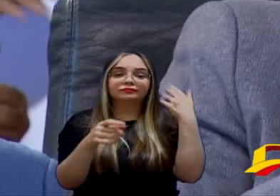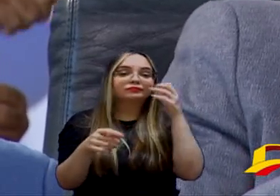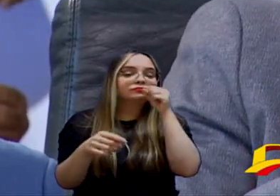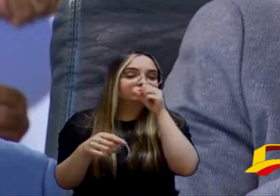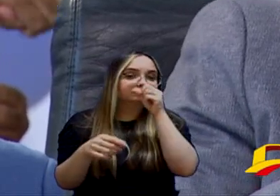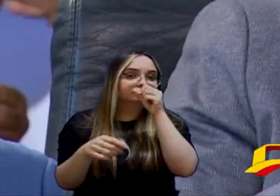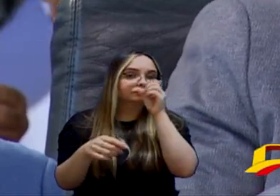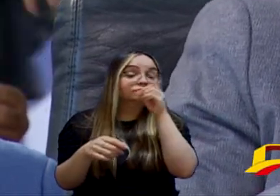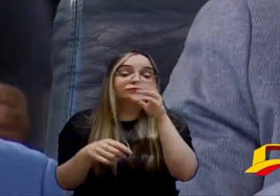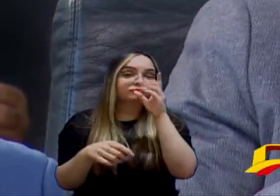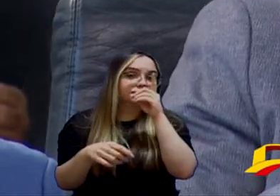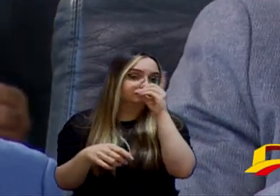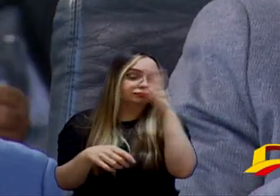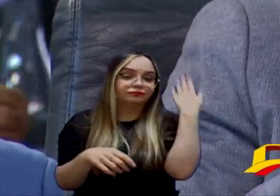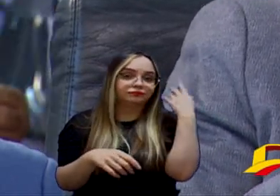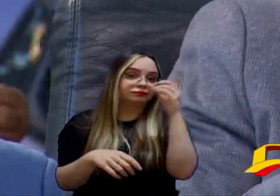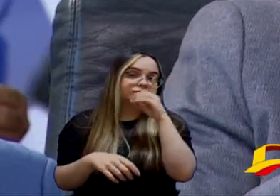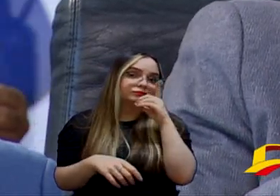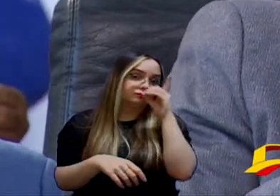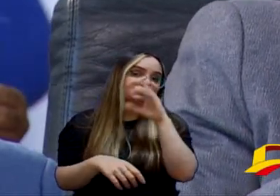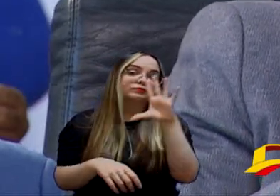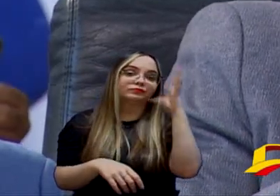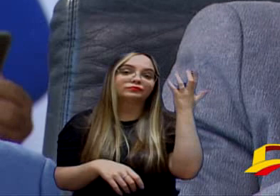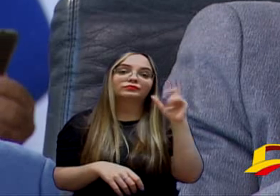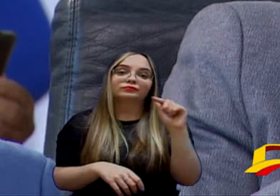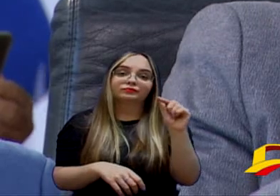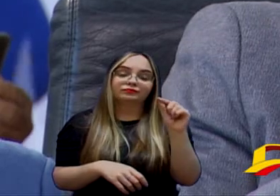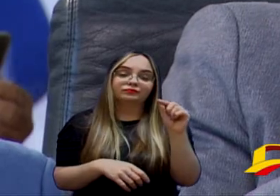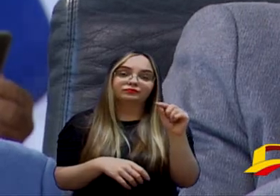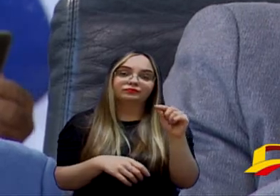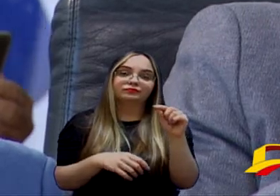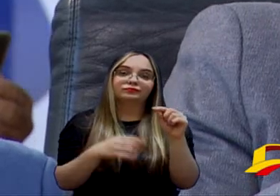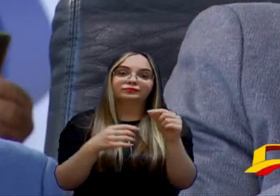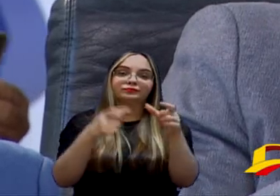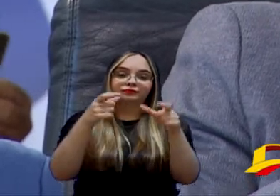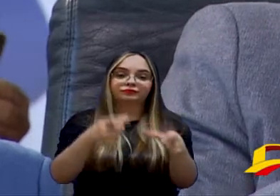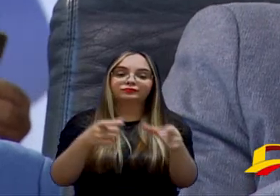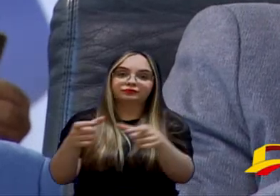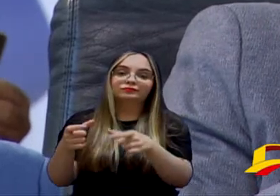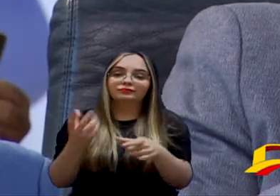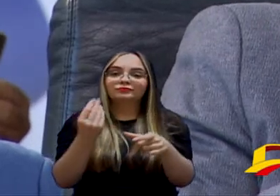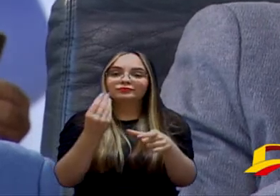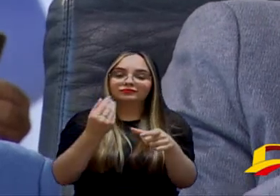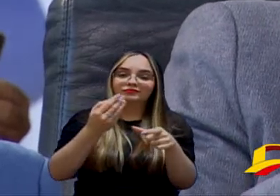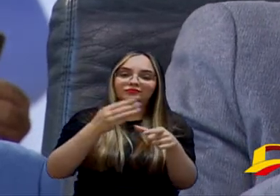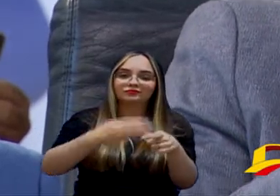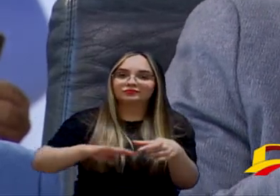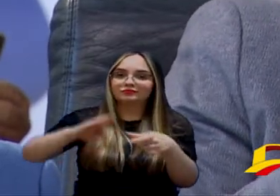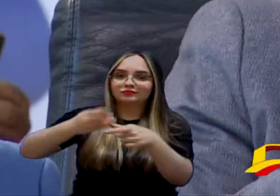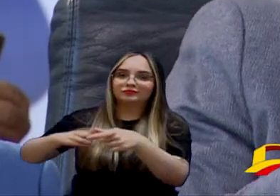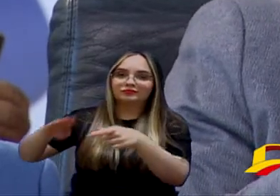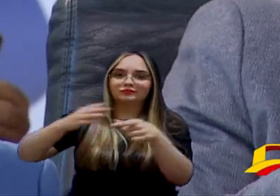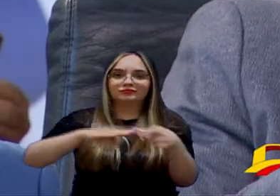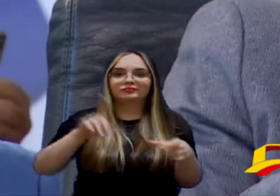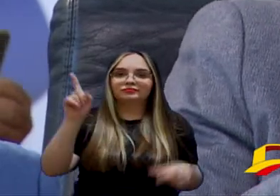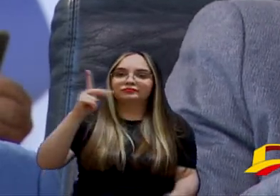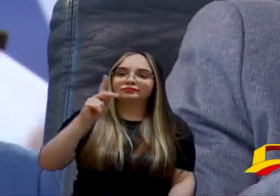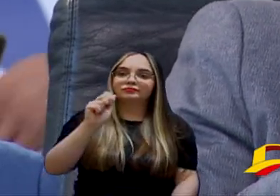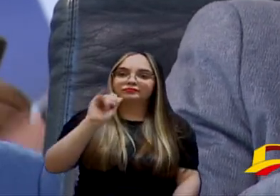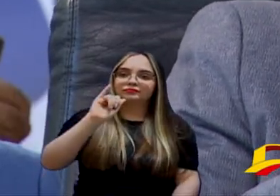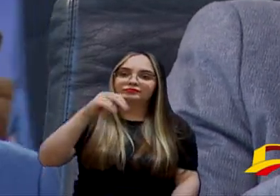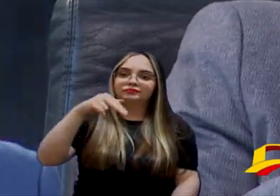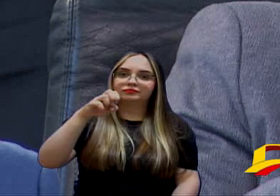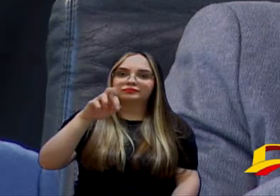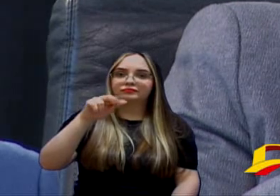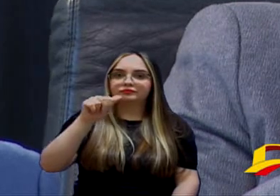de semana no domingo houve uma operação de tapa buracos aí em vários bairros né aconteceu ali na no Paineiras no